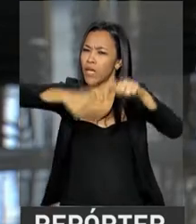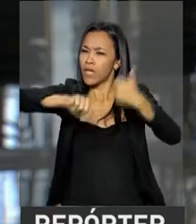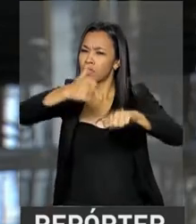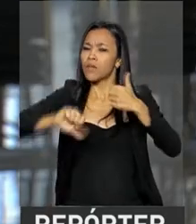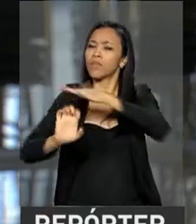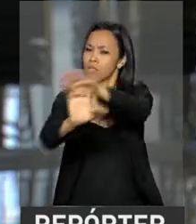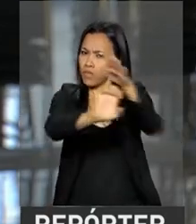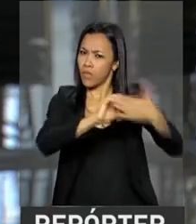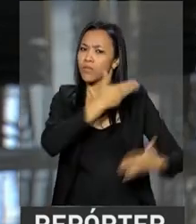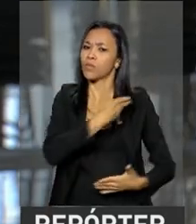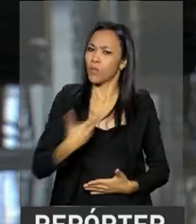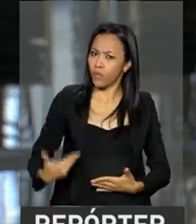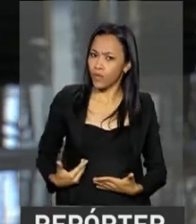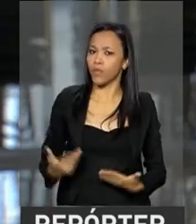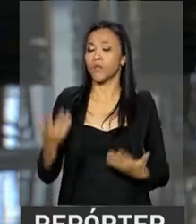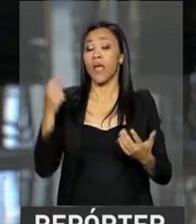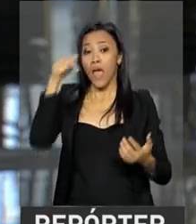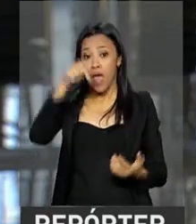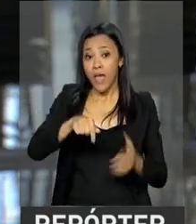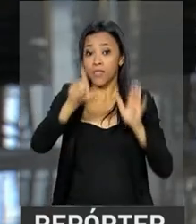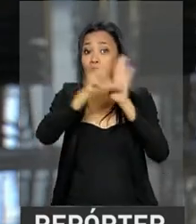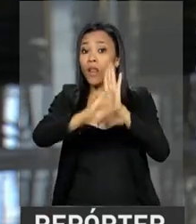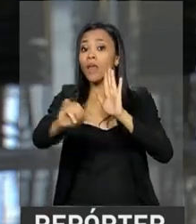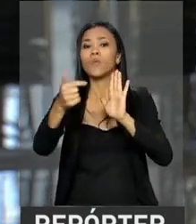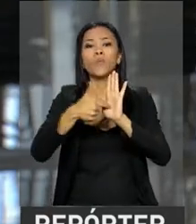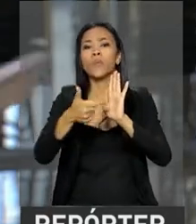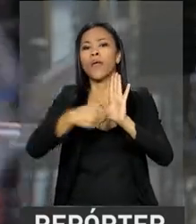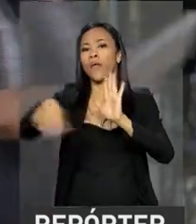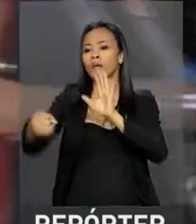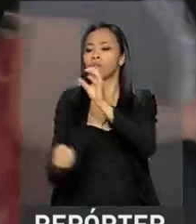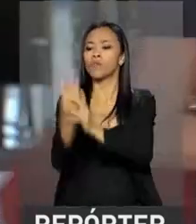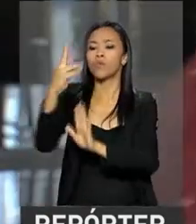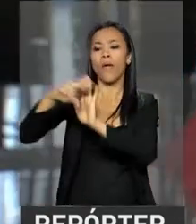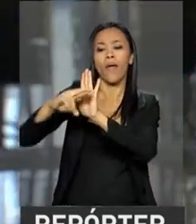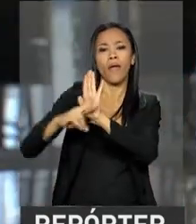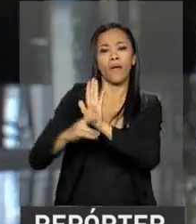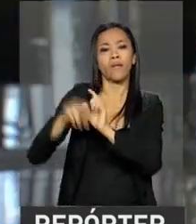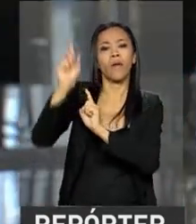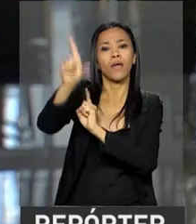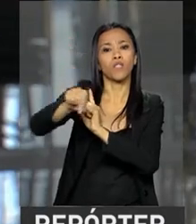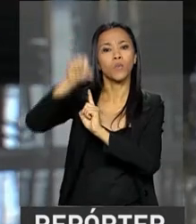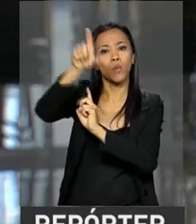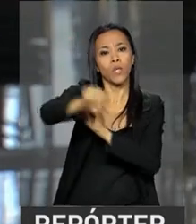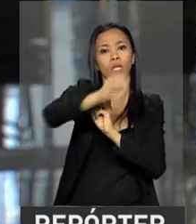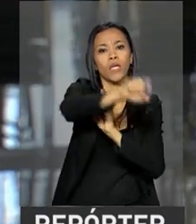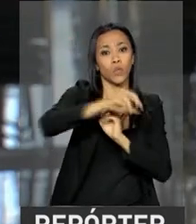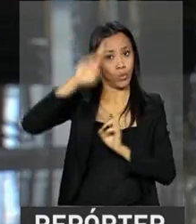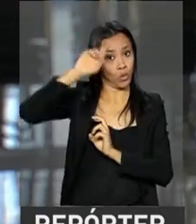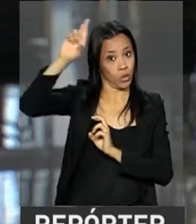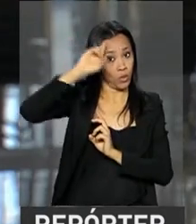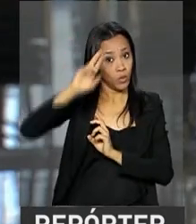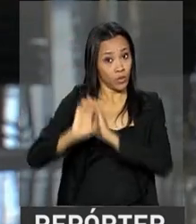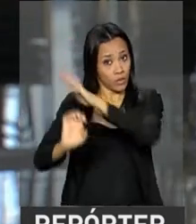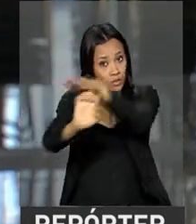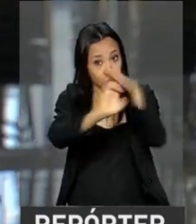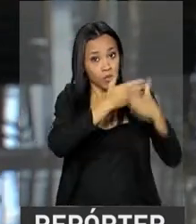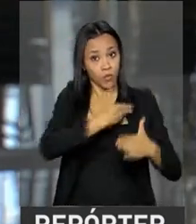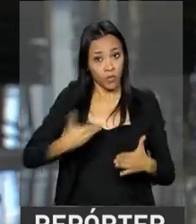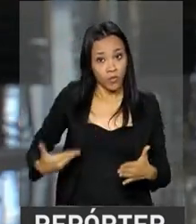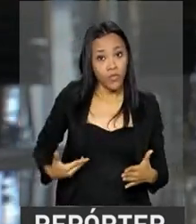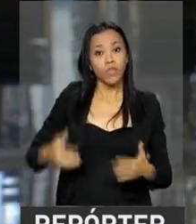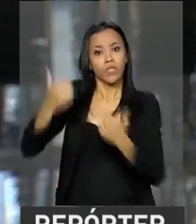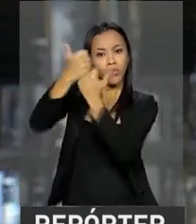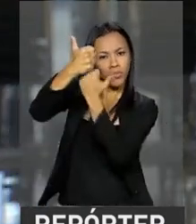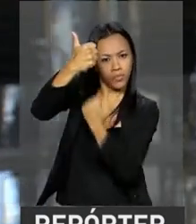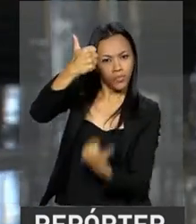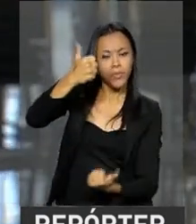ano. Essa lei estabeleceu regras para a nomeação de dirigentes e conselheiros administrativos das empresas públicas e proibiu